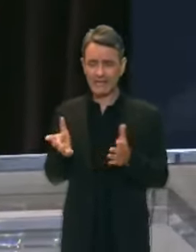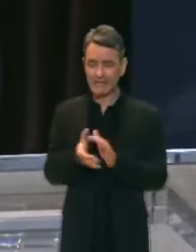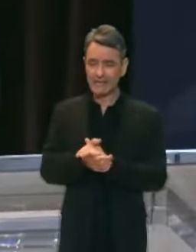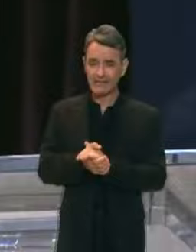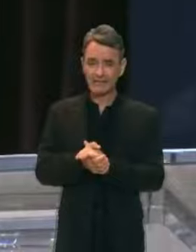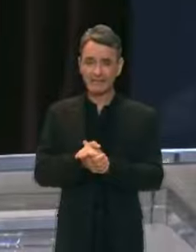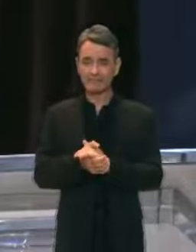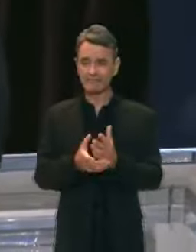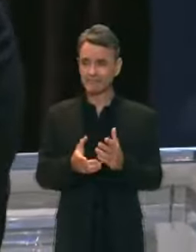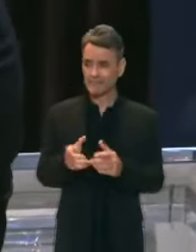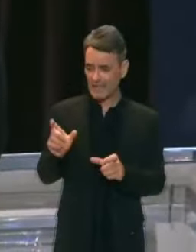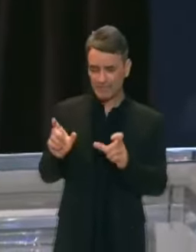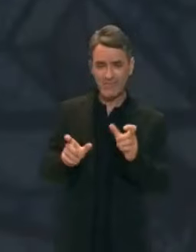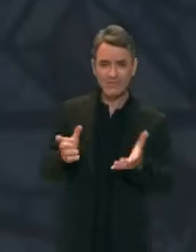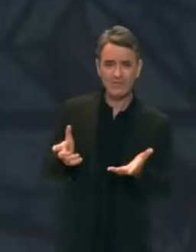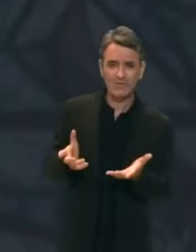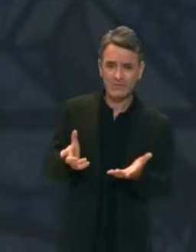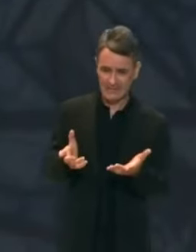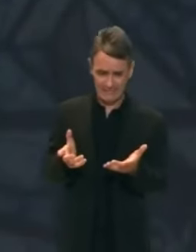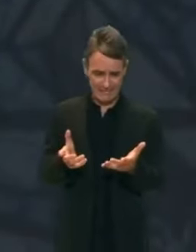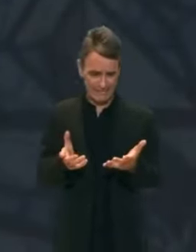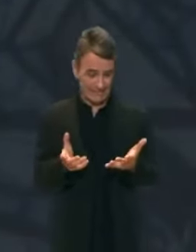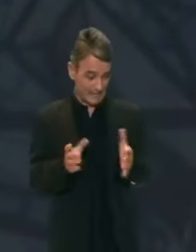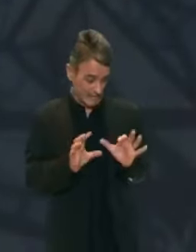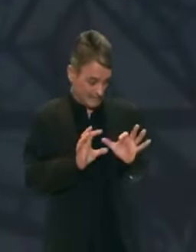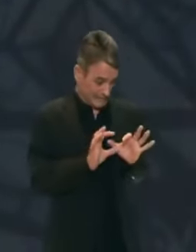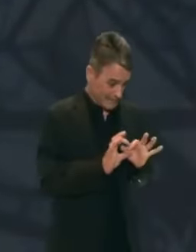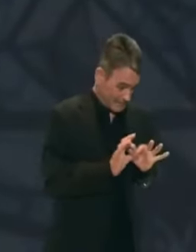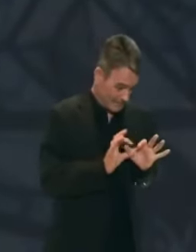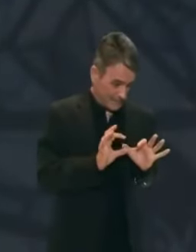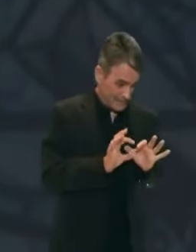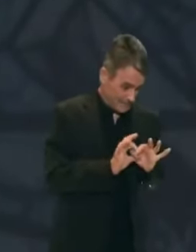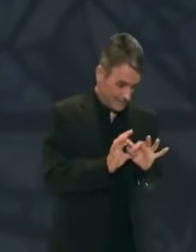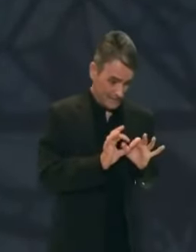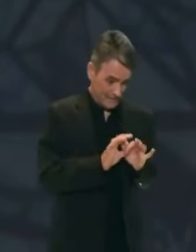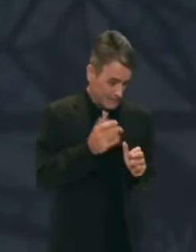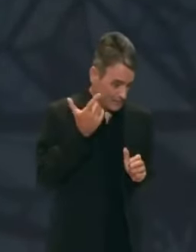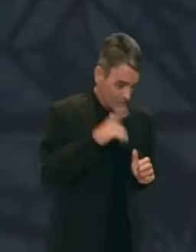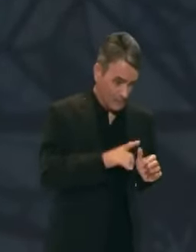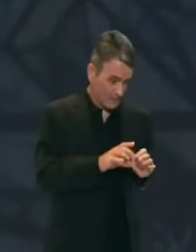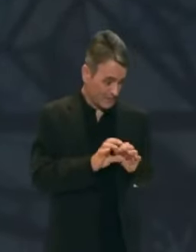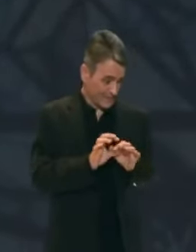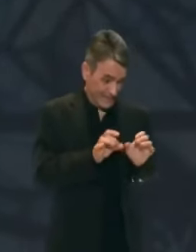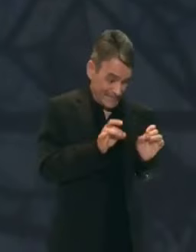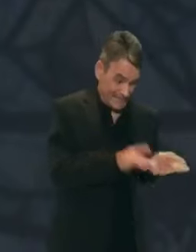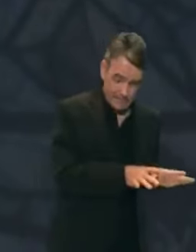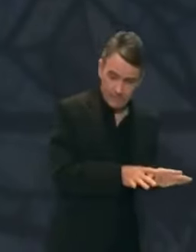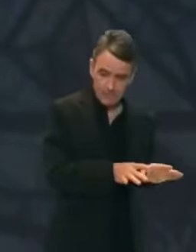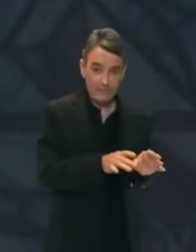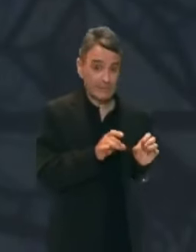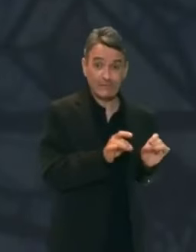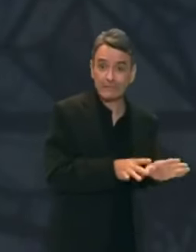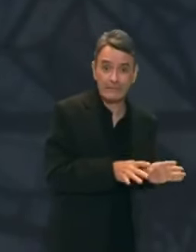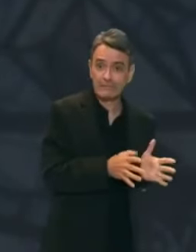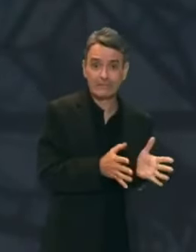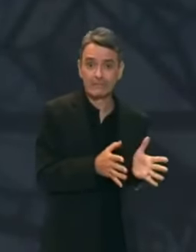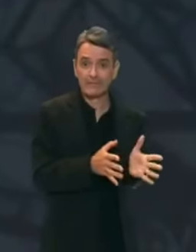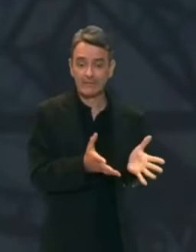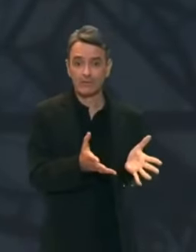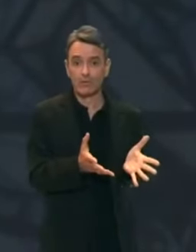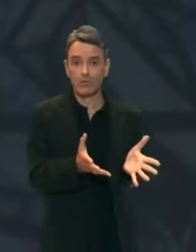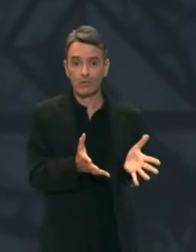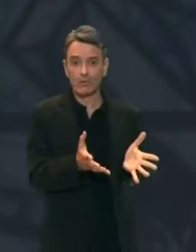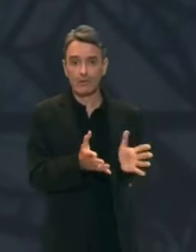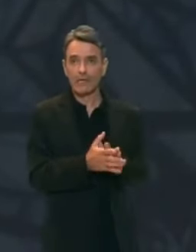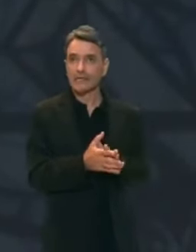Pessoas que estão tão conectadas a isso, que elas não conseguem nem viver sem um celular. Só a